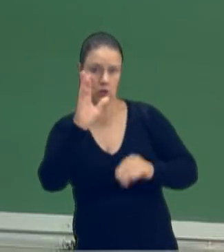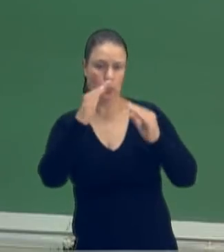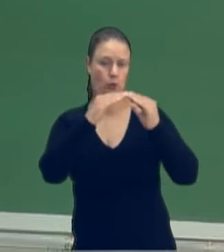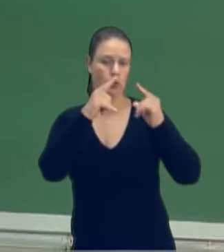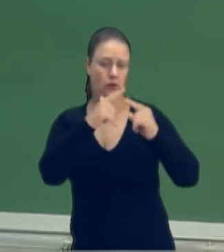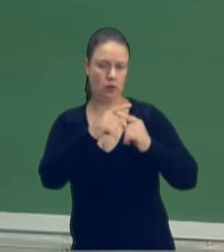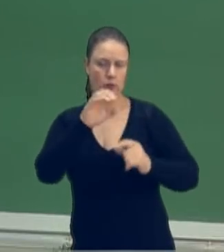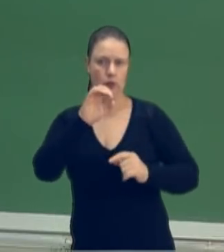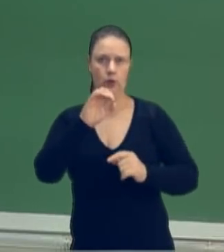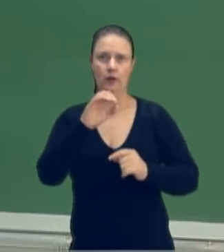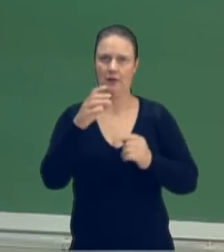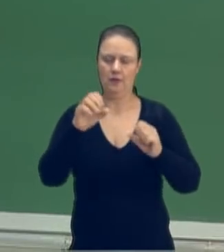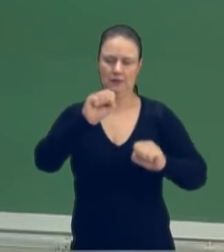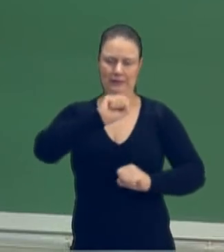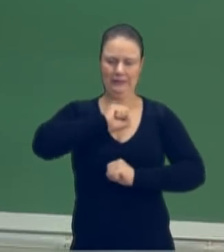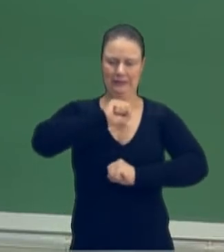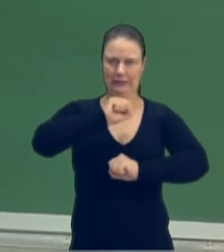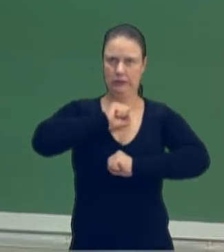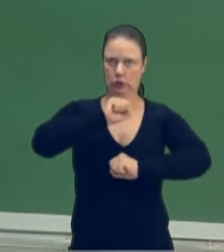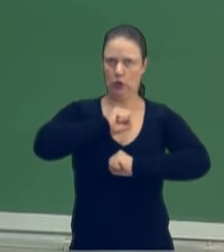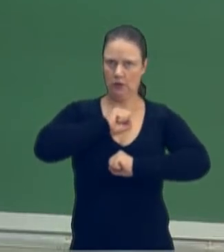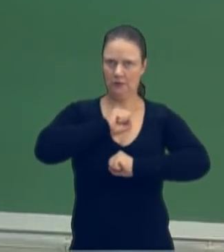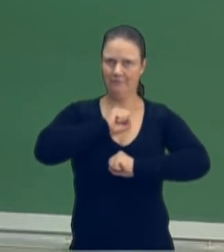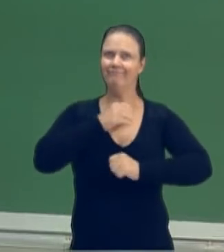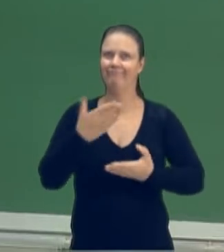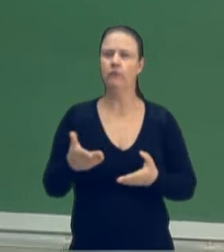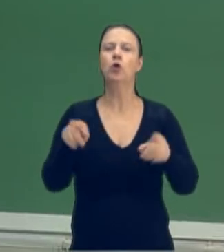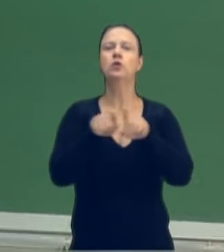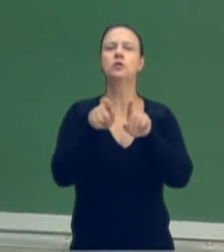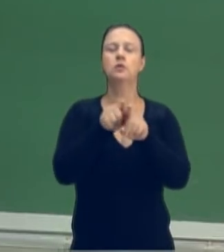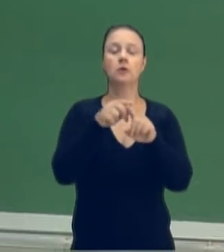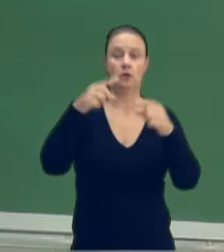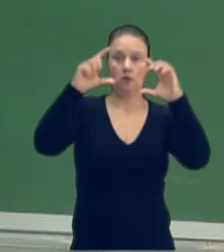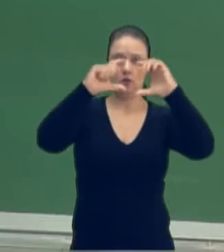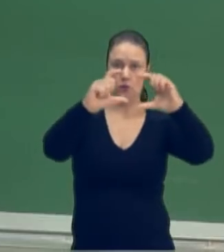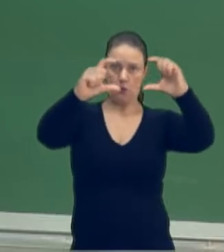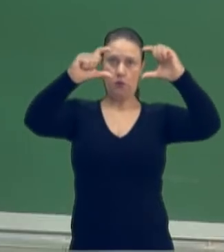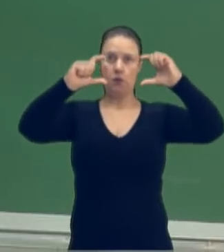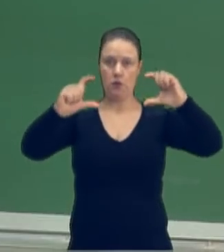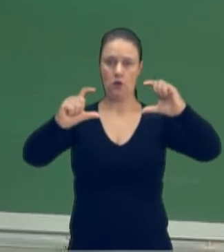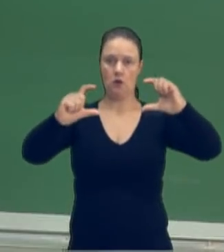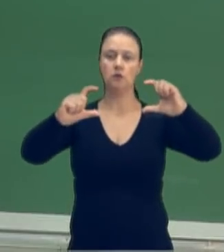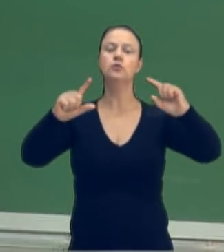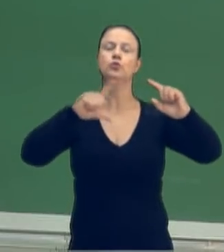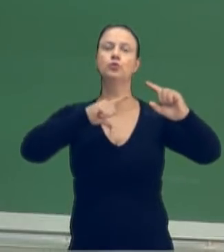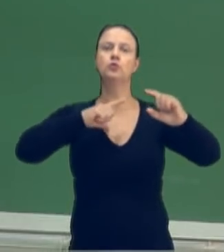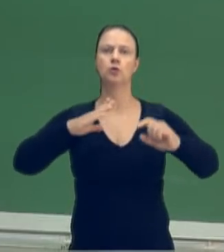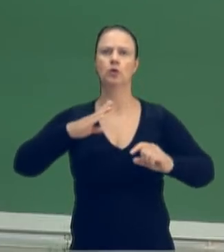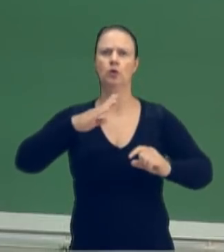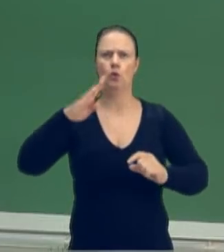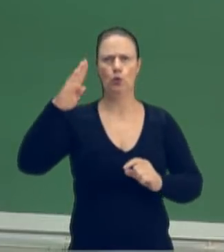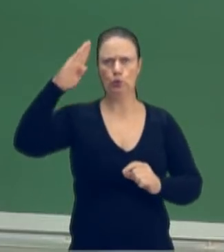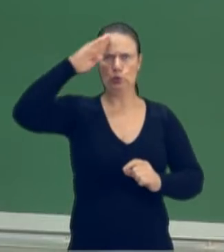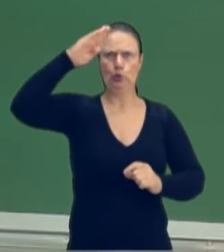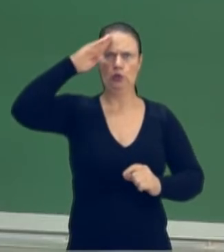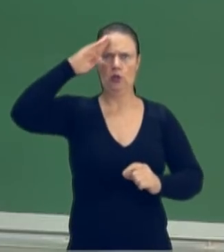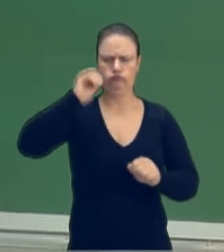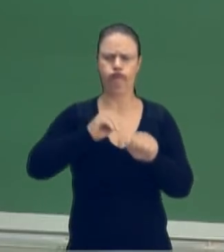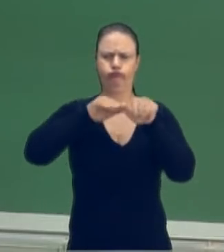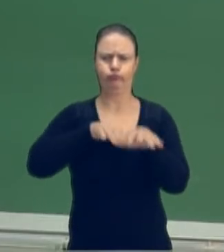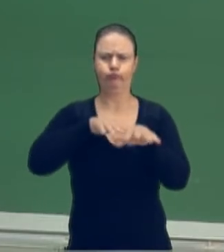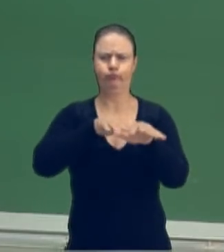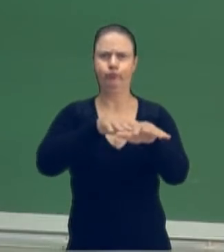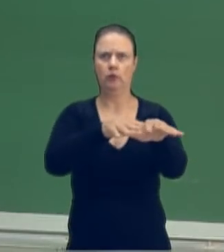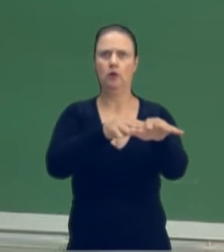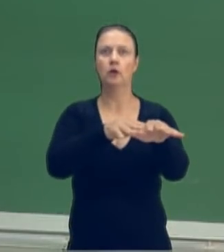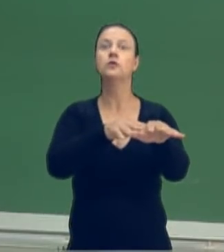status ali em torno da sociedade. Em terceiro, os soldados, então havia uma espécie de um status também, ser um